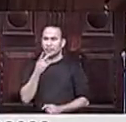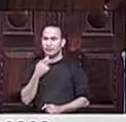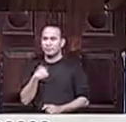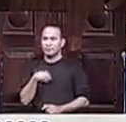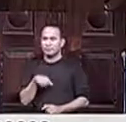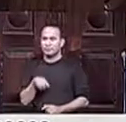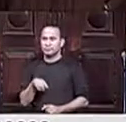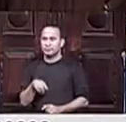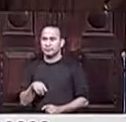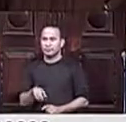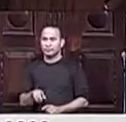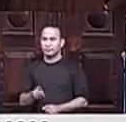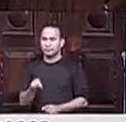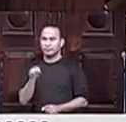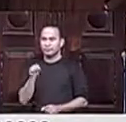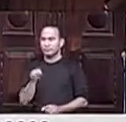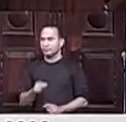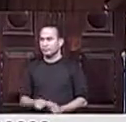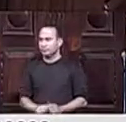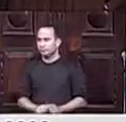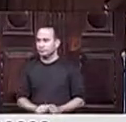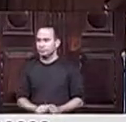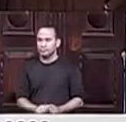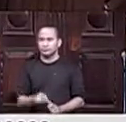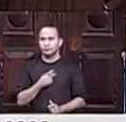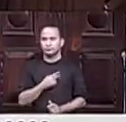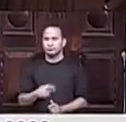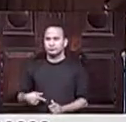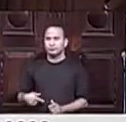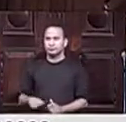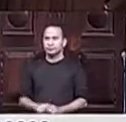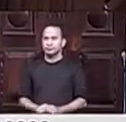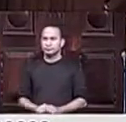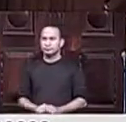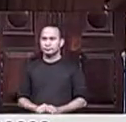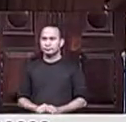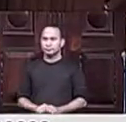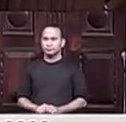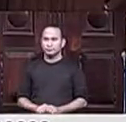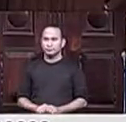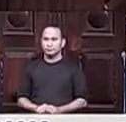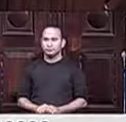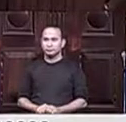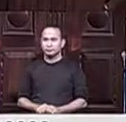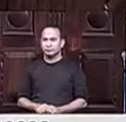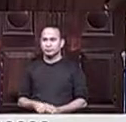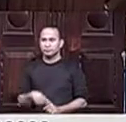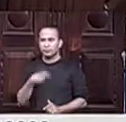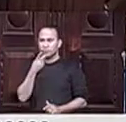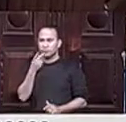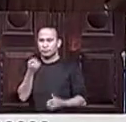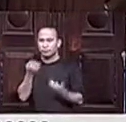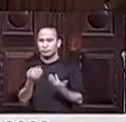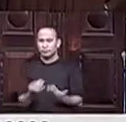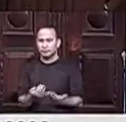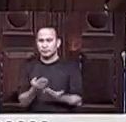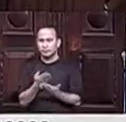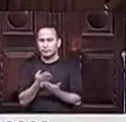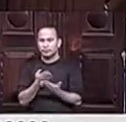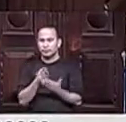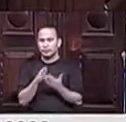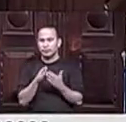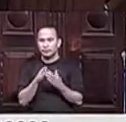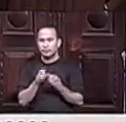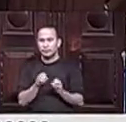deu seu jeito o que representa como é tratada a educação a professora